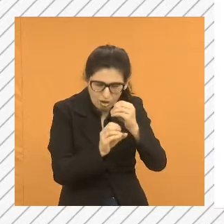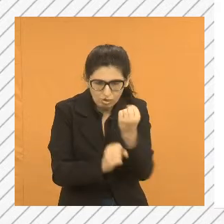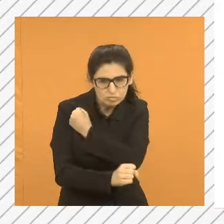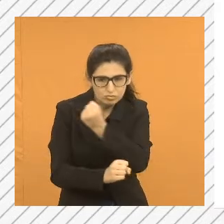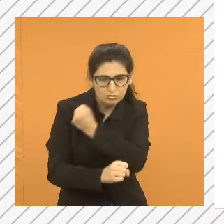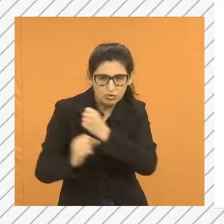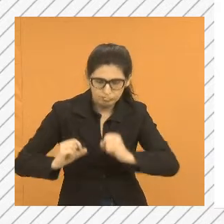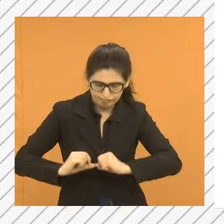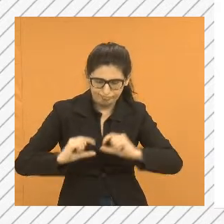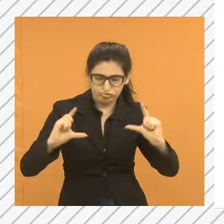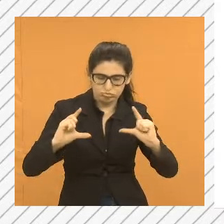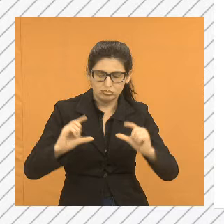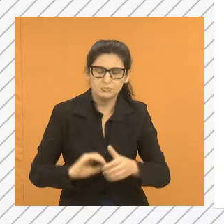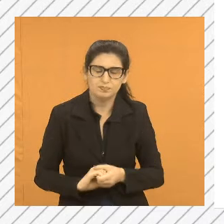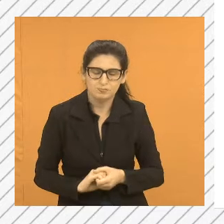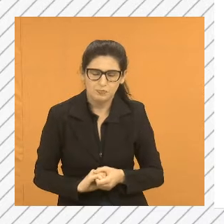aumenta.